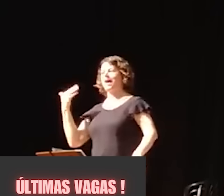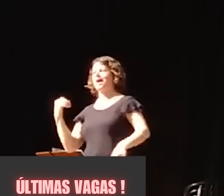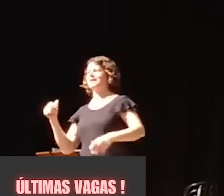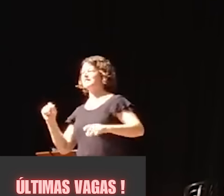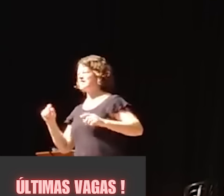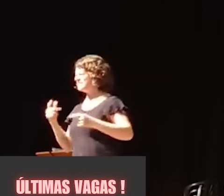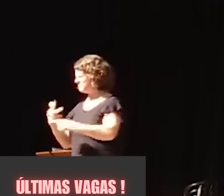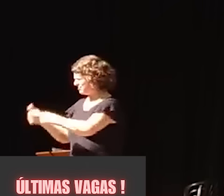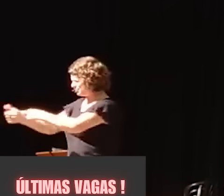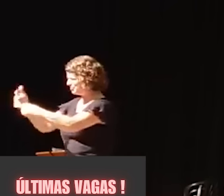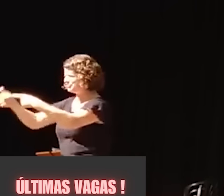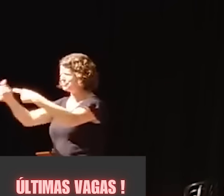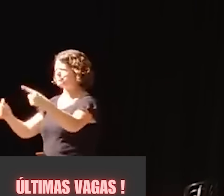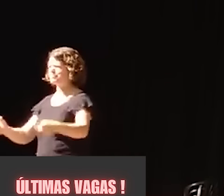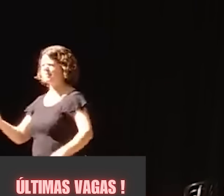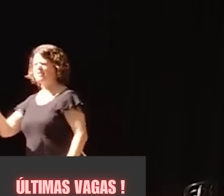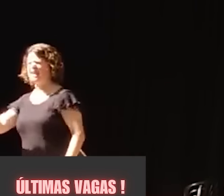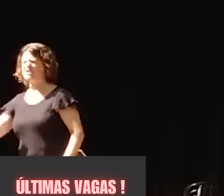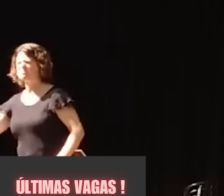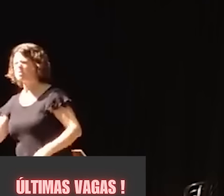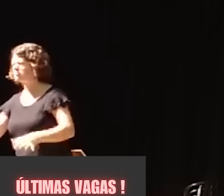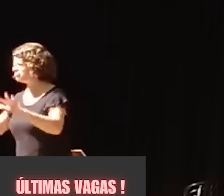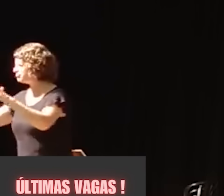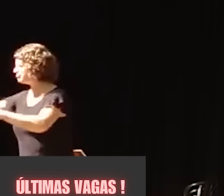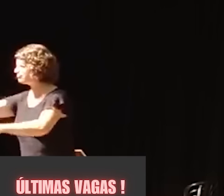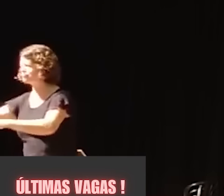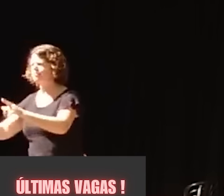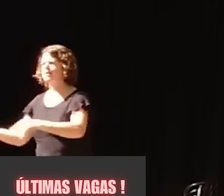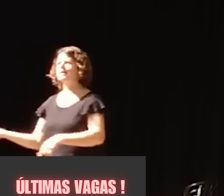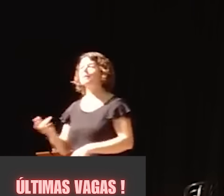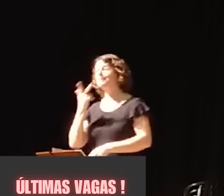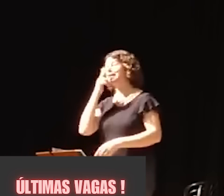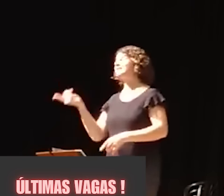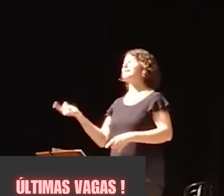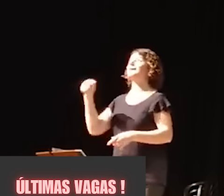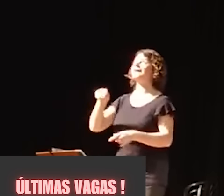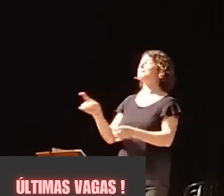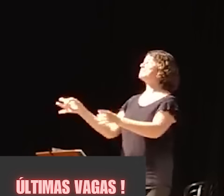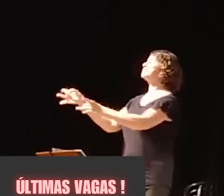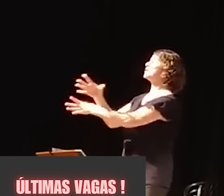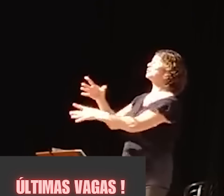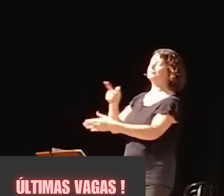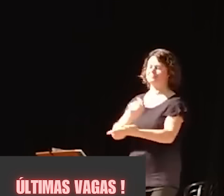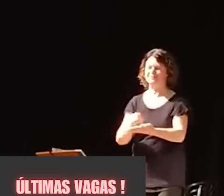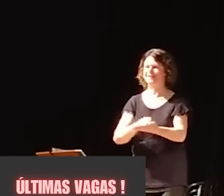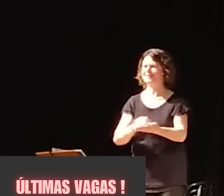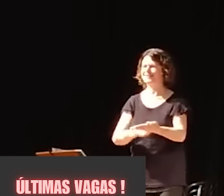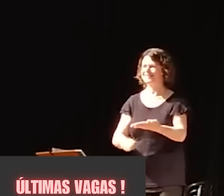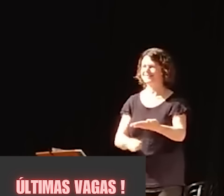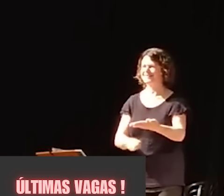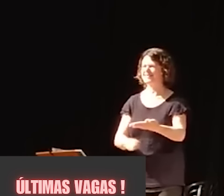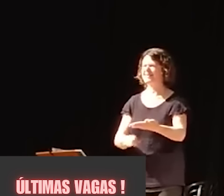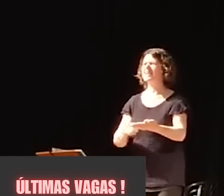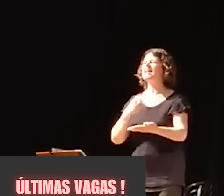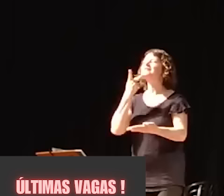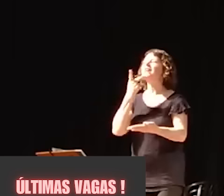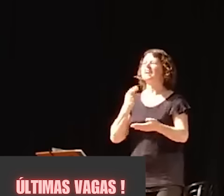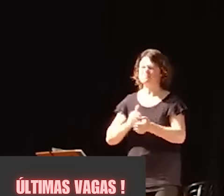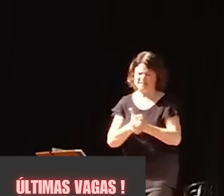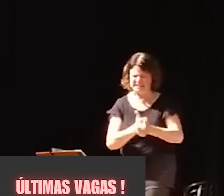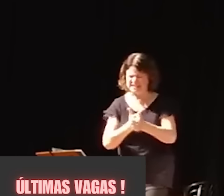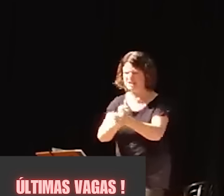persegui meus inimigos e os alcancei e não voltei senão depois de os ter consumido atravessei de